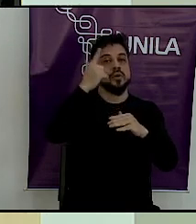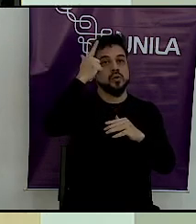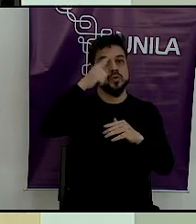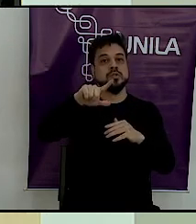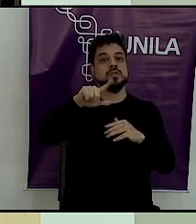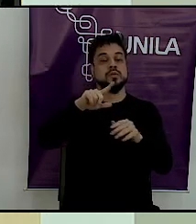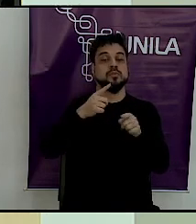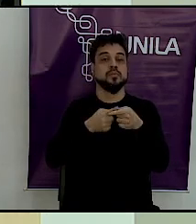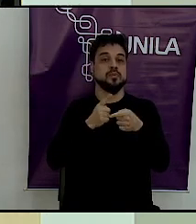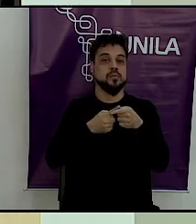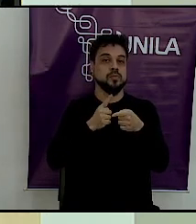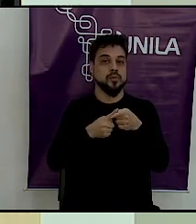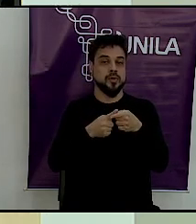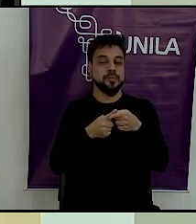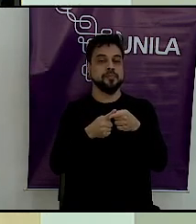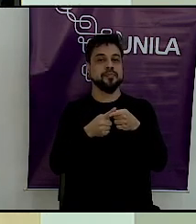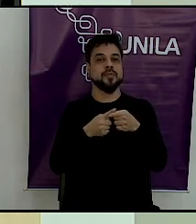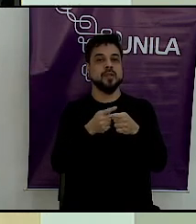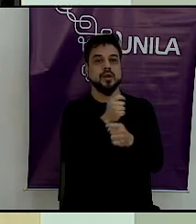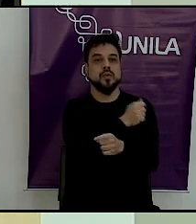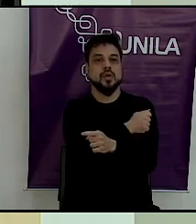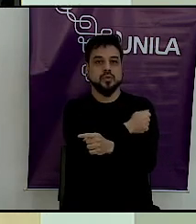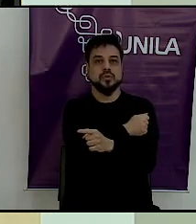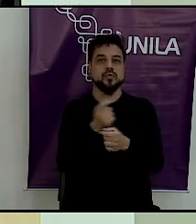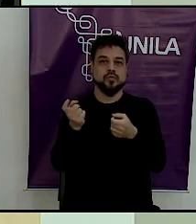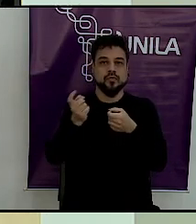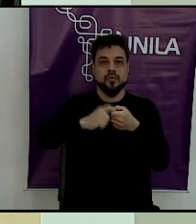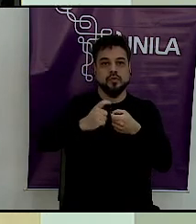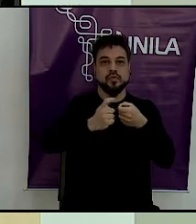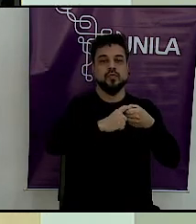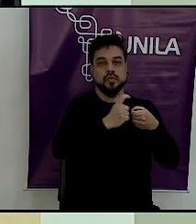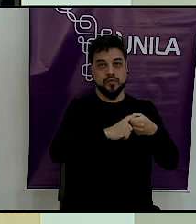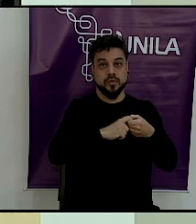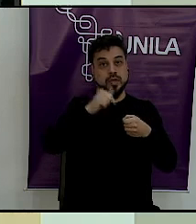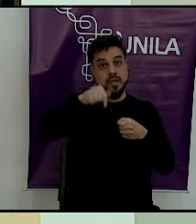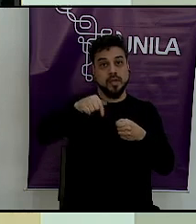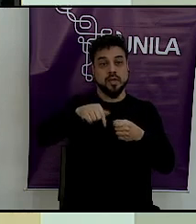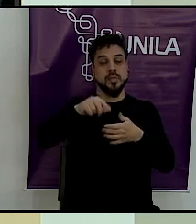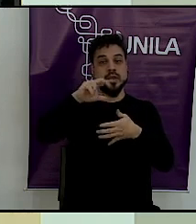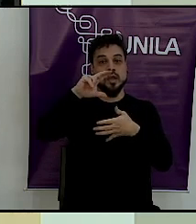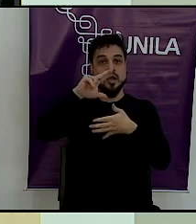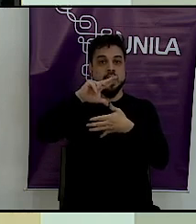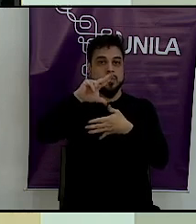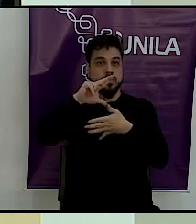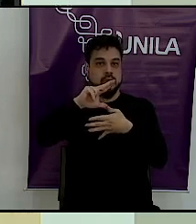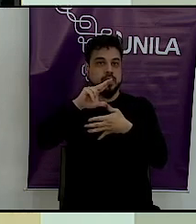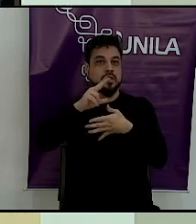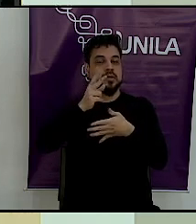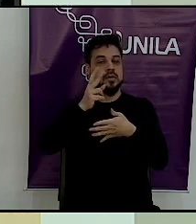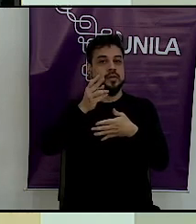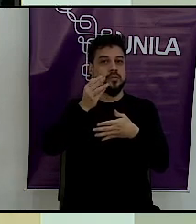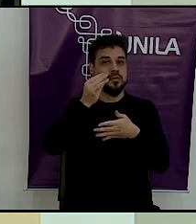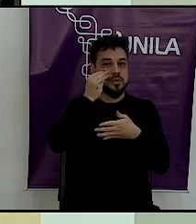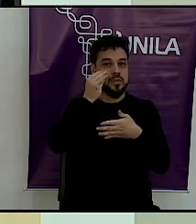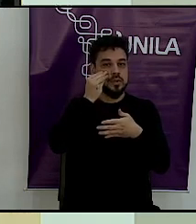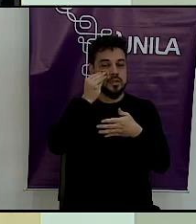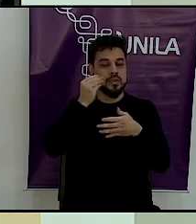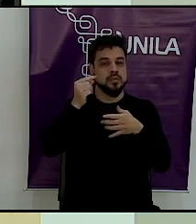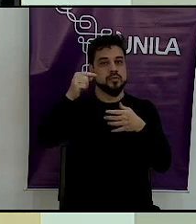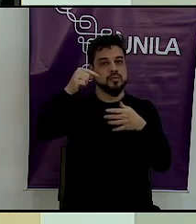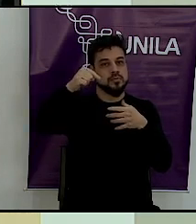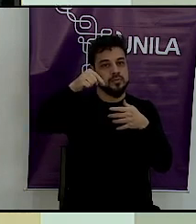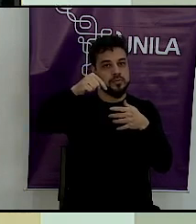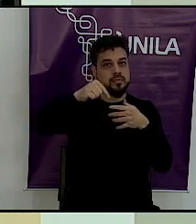alunos o número de alunos equivalentes, e nós ainda estamos num movimento de